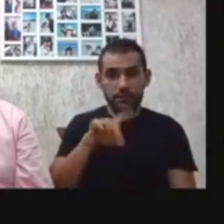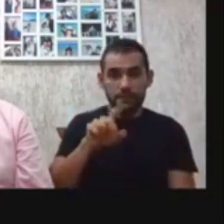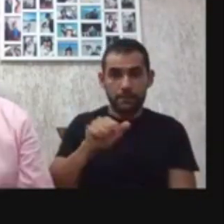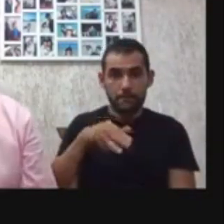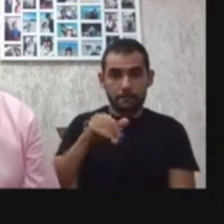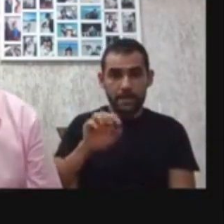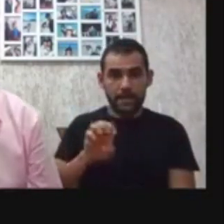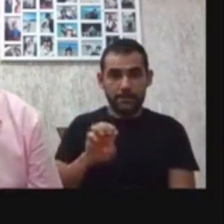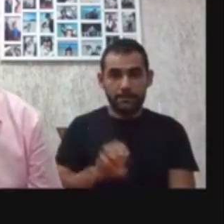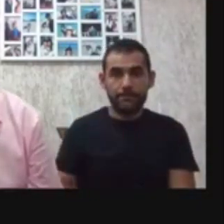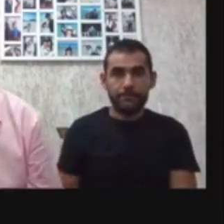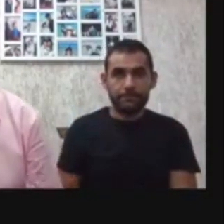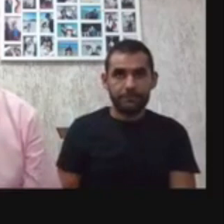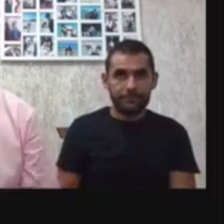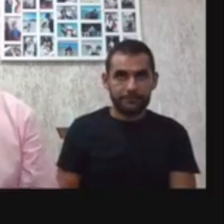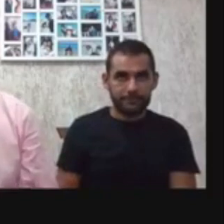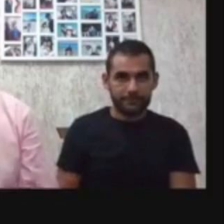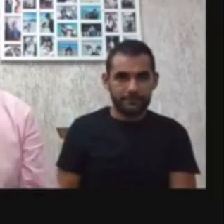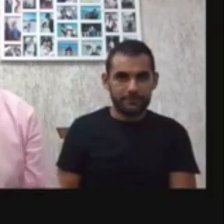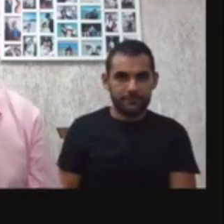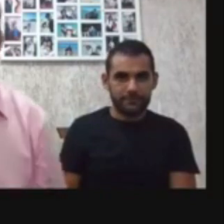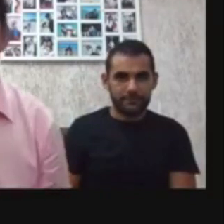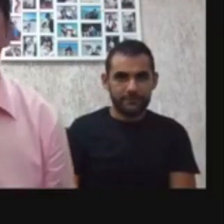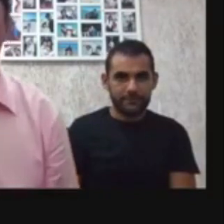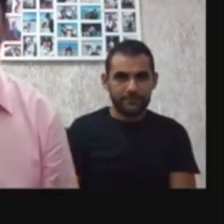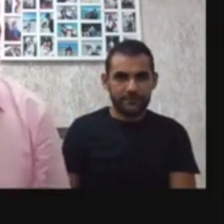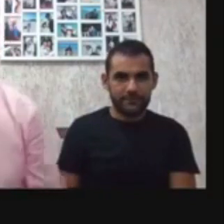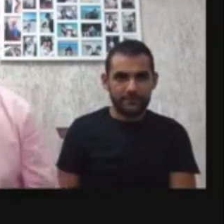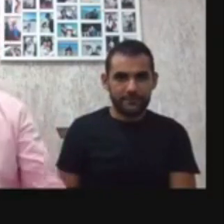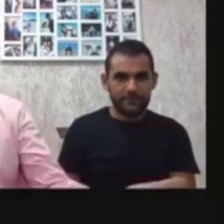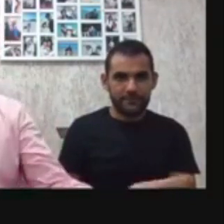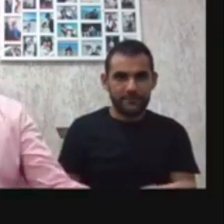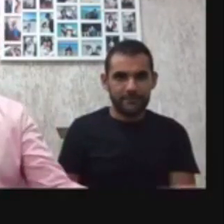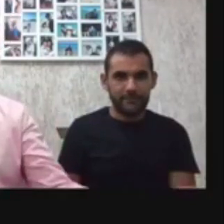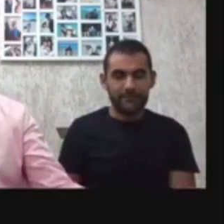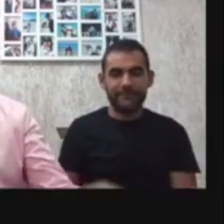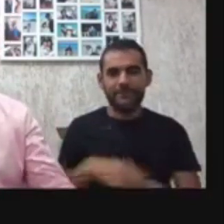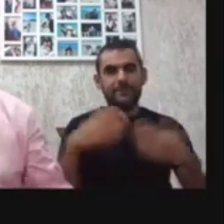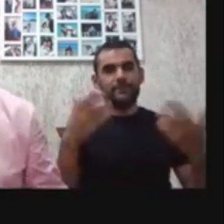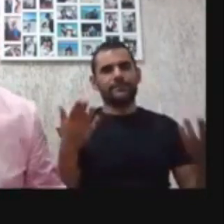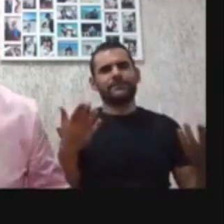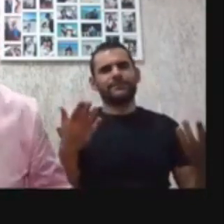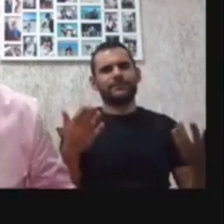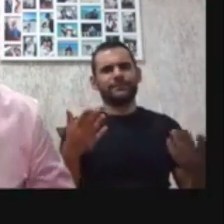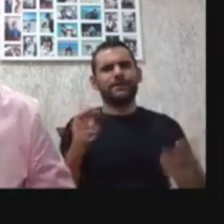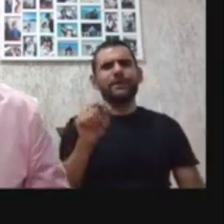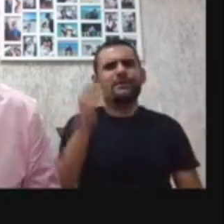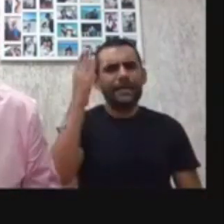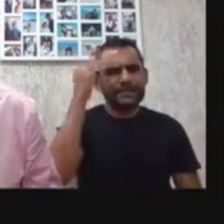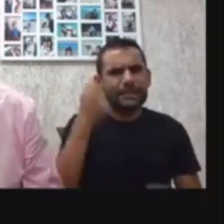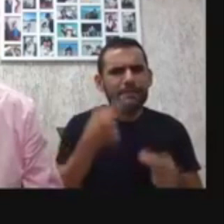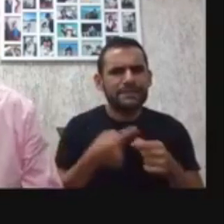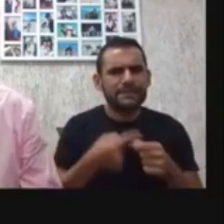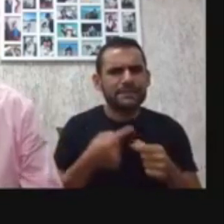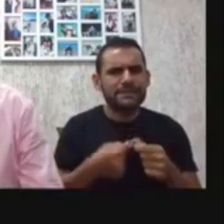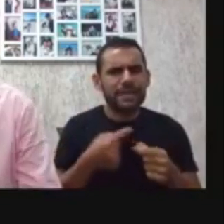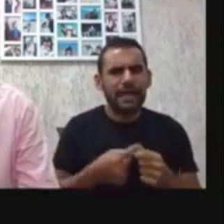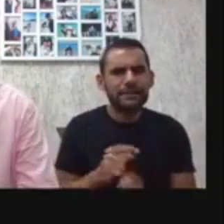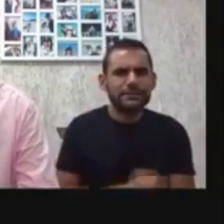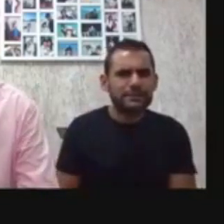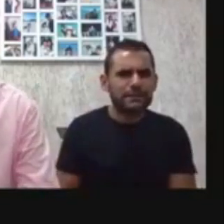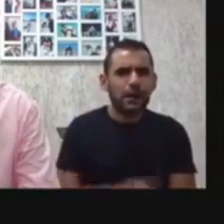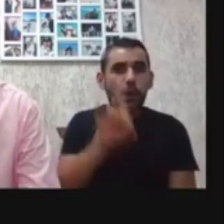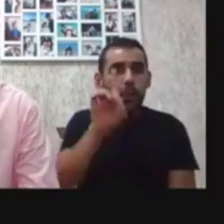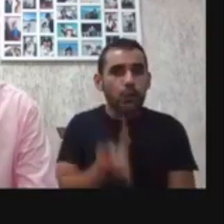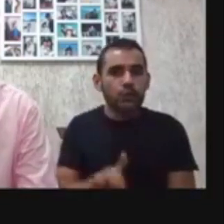Você vai precisar de uma auditoria para ver isso. Adriano, quem é que sabe nessa cidade a não ser